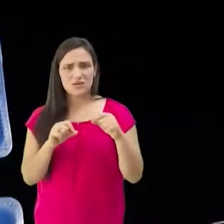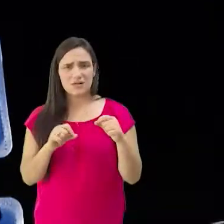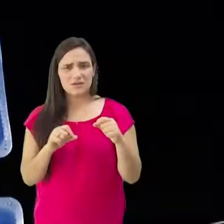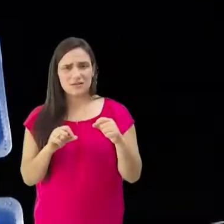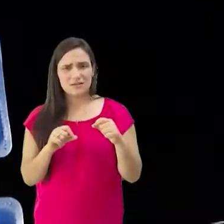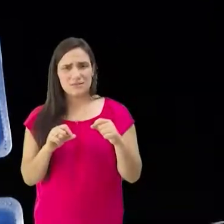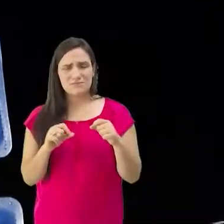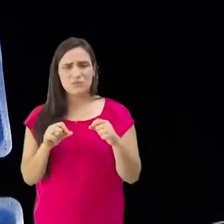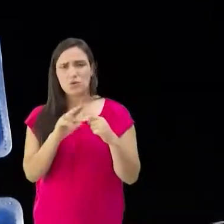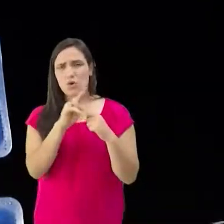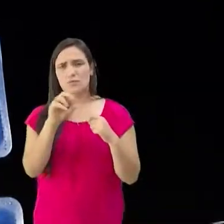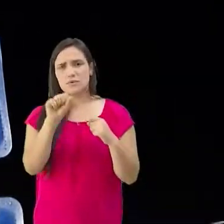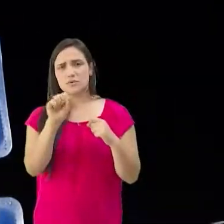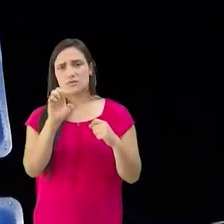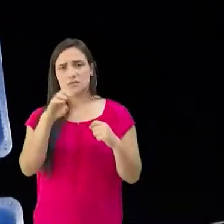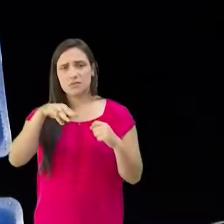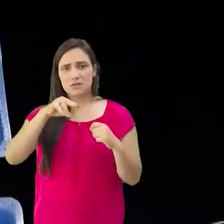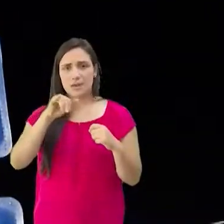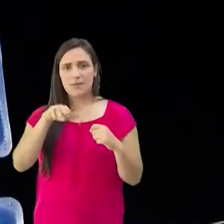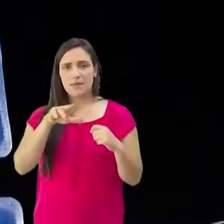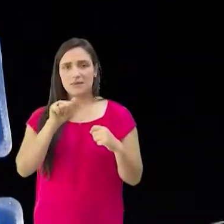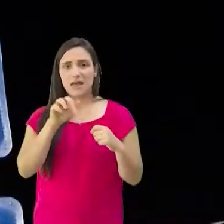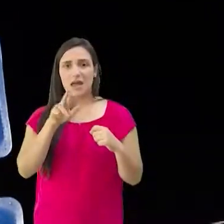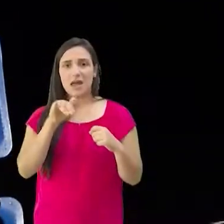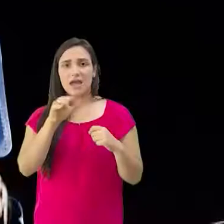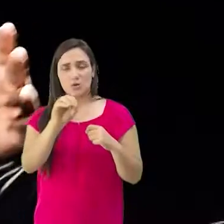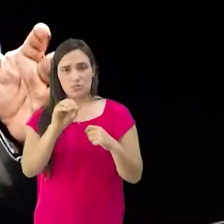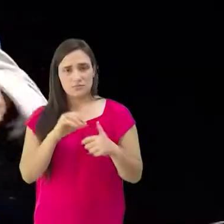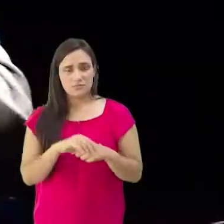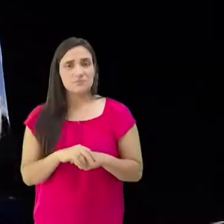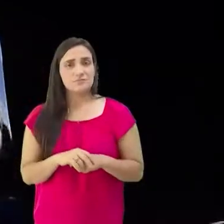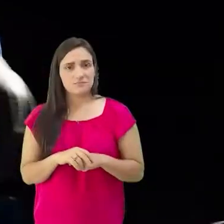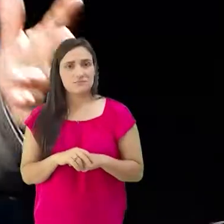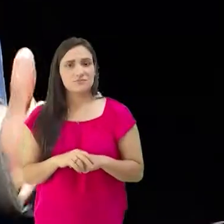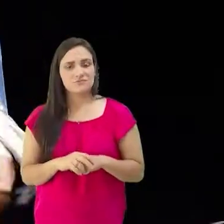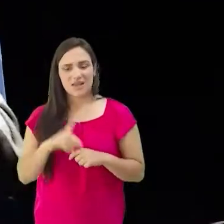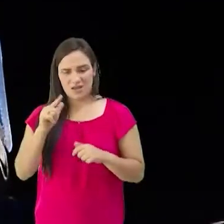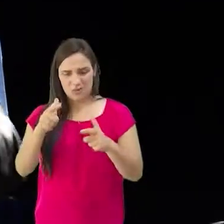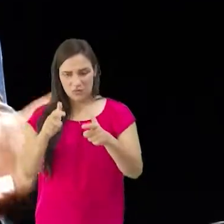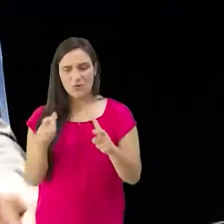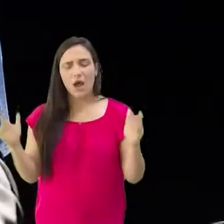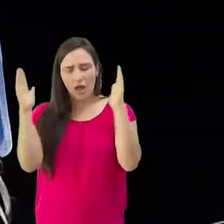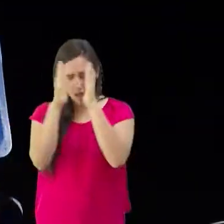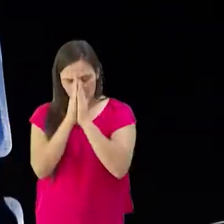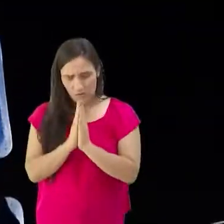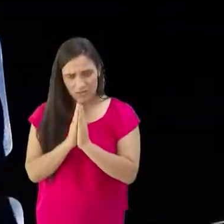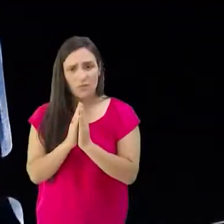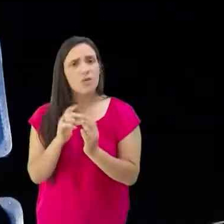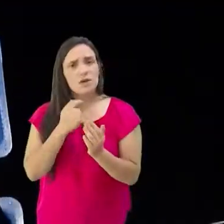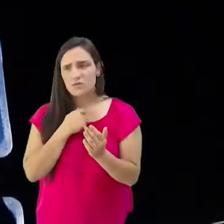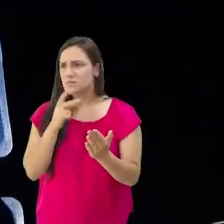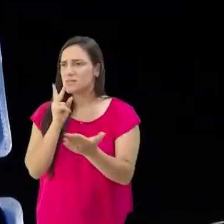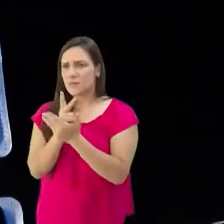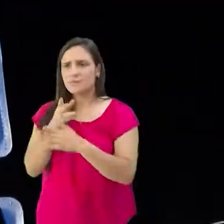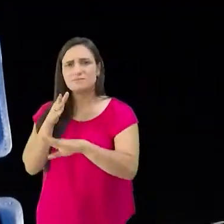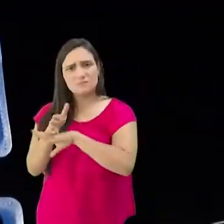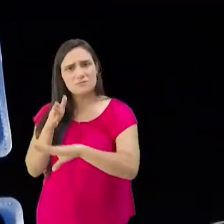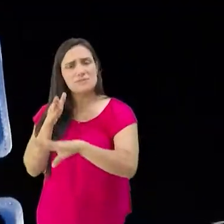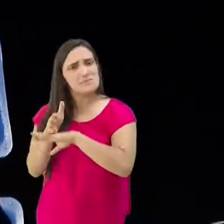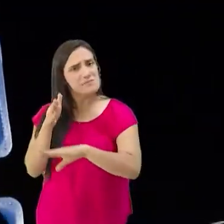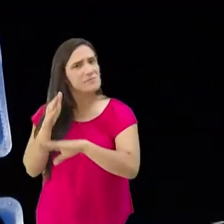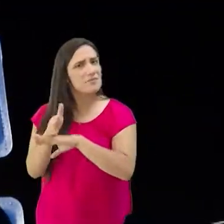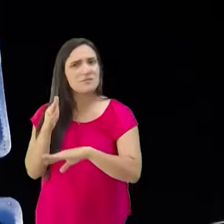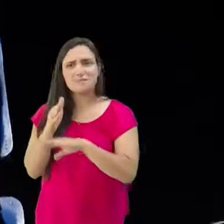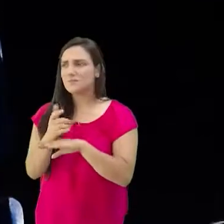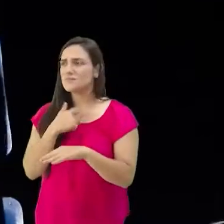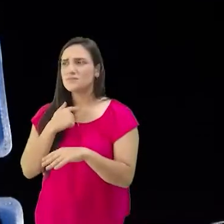não tem mais, mas o seminário funcionava ali no fundo da igreja Perpétuo Socorro, que agora virou, né? Lugar de adoração, e ali eu fiquei ali, então, além de ter estudado no